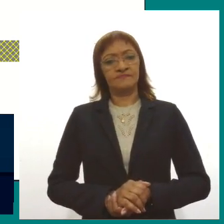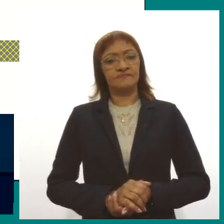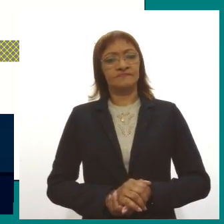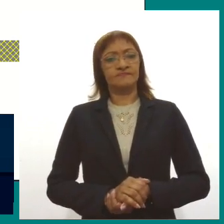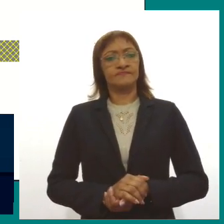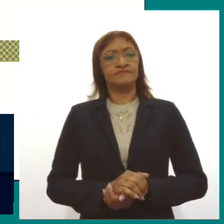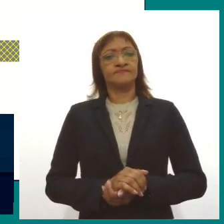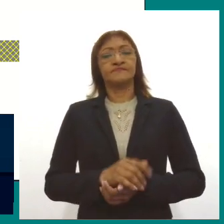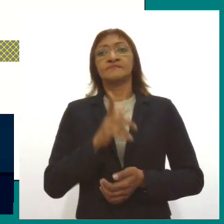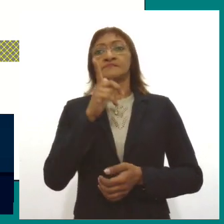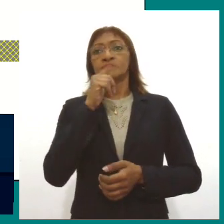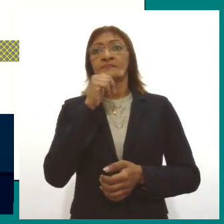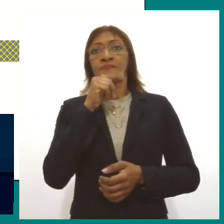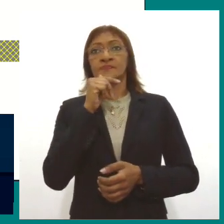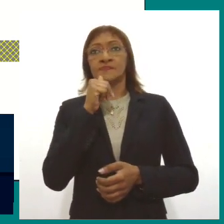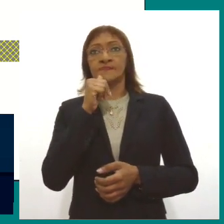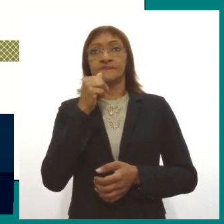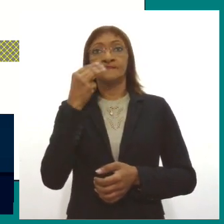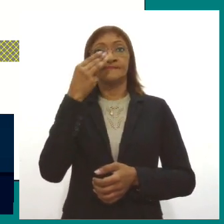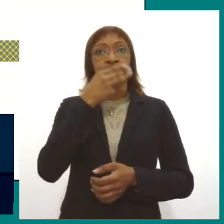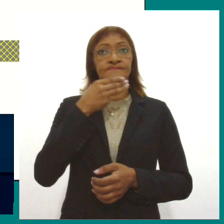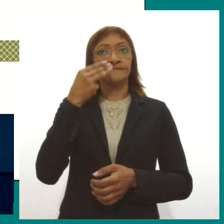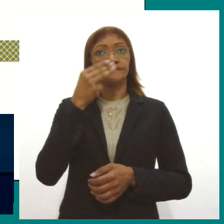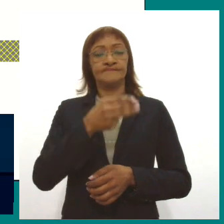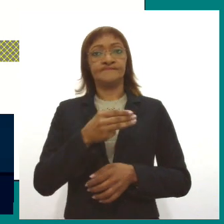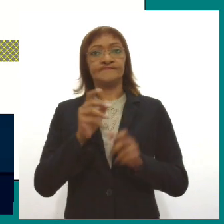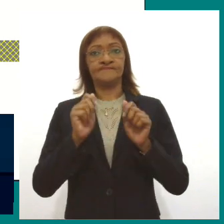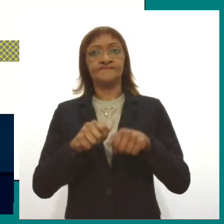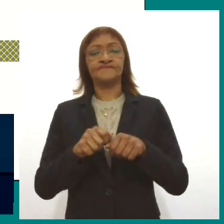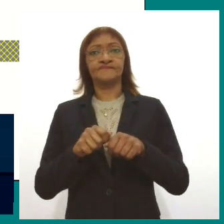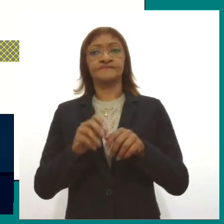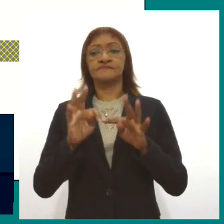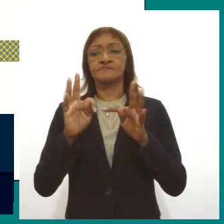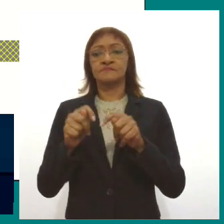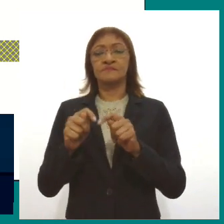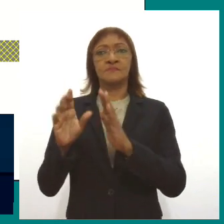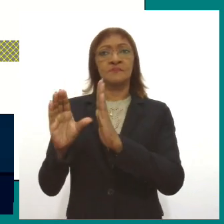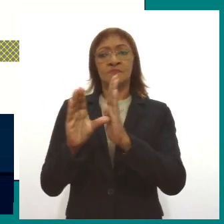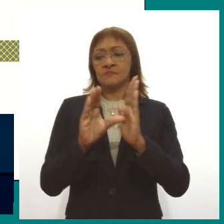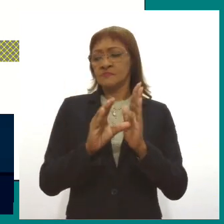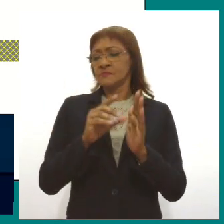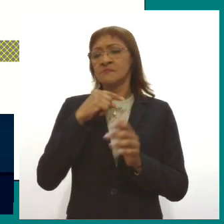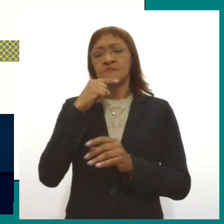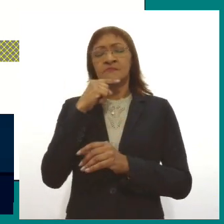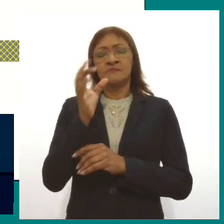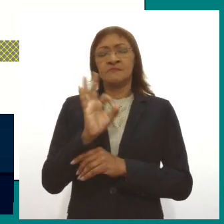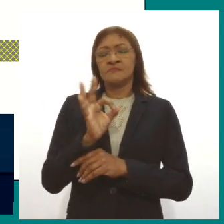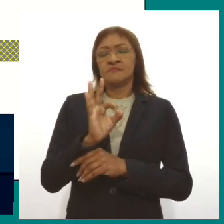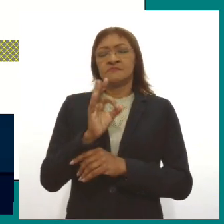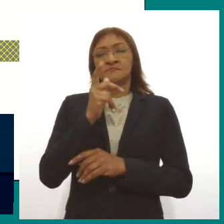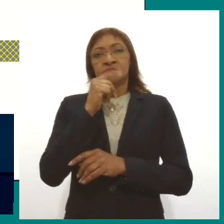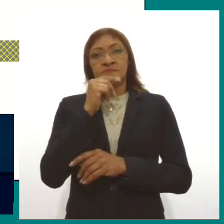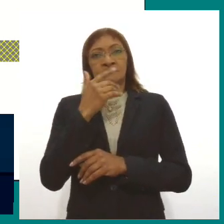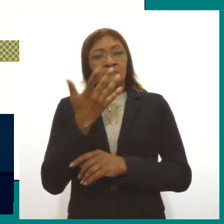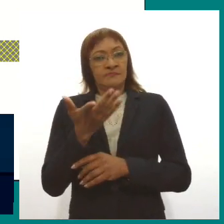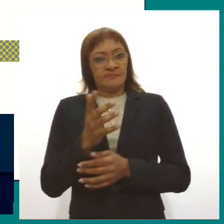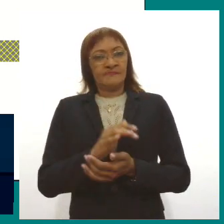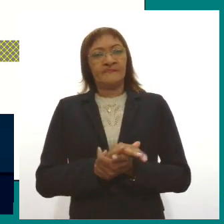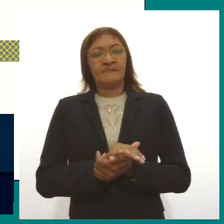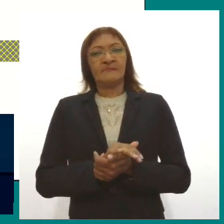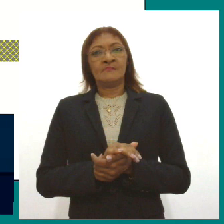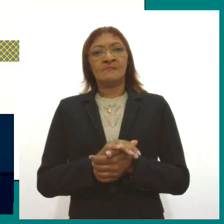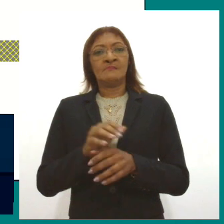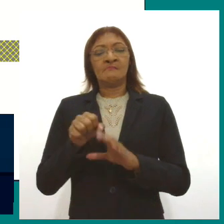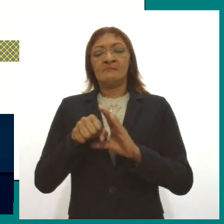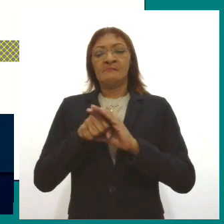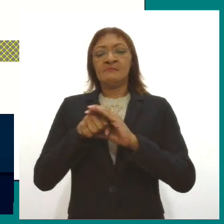No programa Água Doce, que é um programa que leva água para aquelas comunidades dispersas que não têm acesso à água conduzida pelas adutoras, principalmente, a